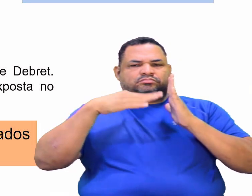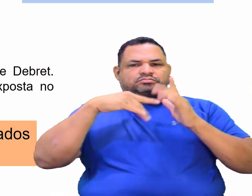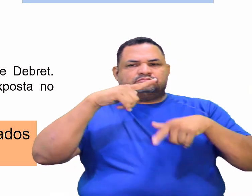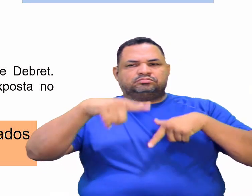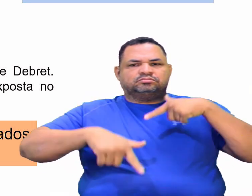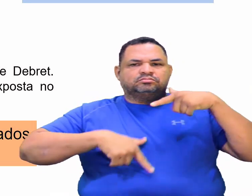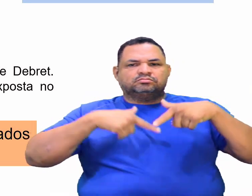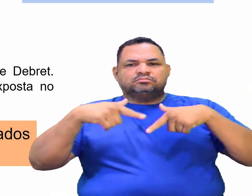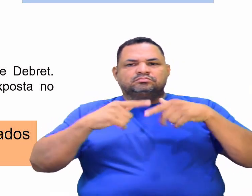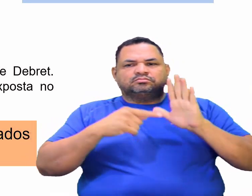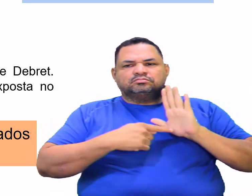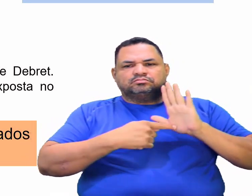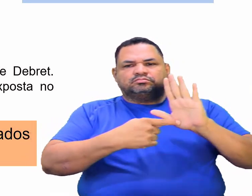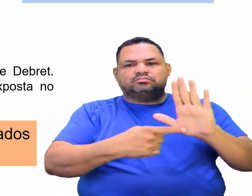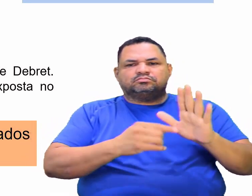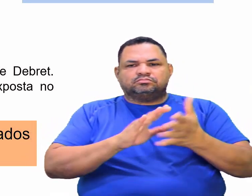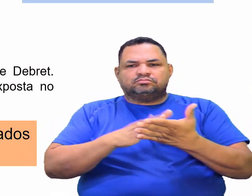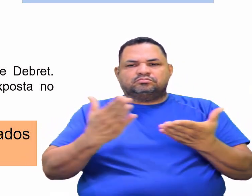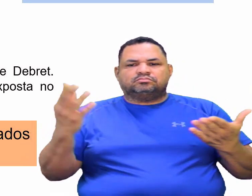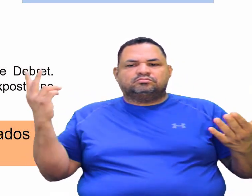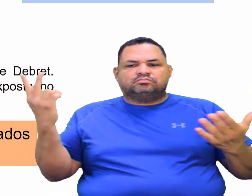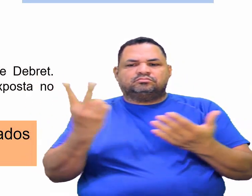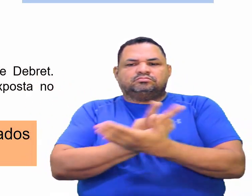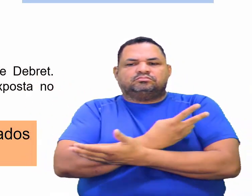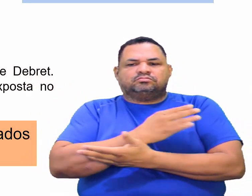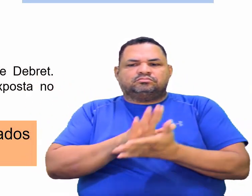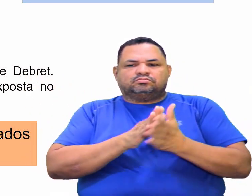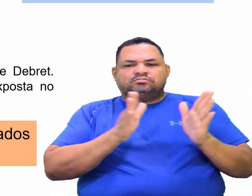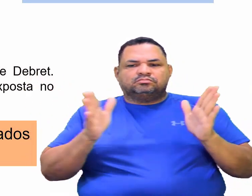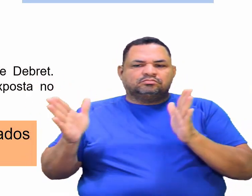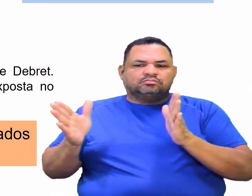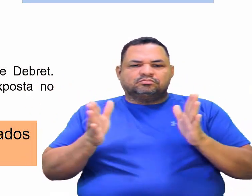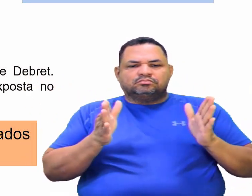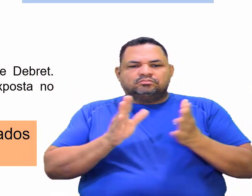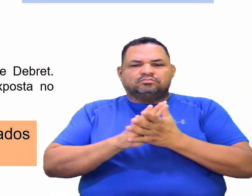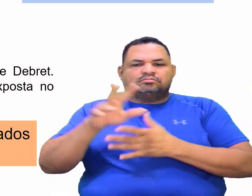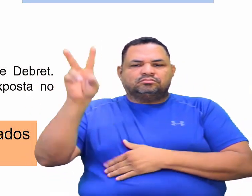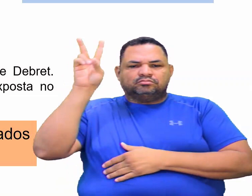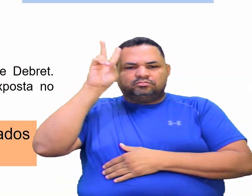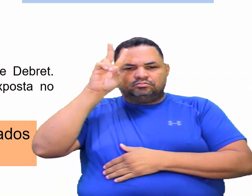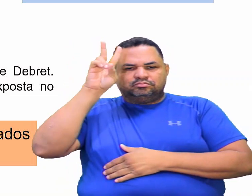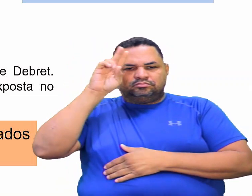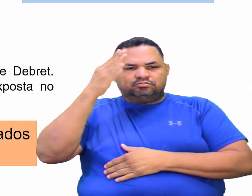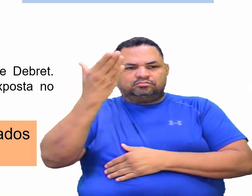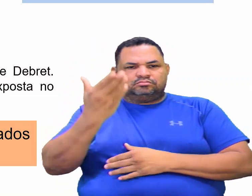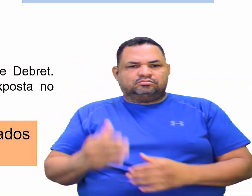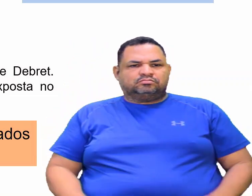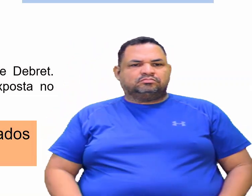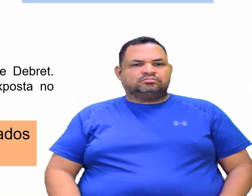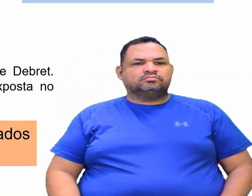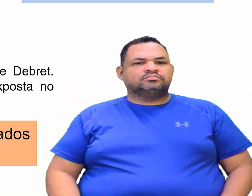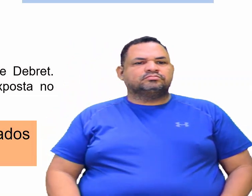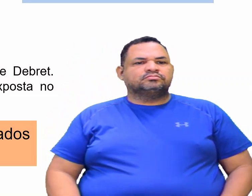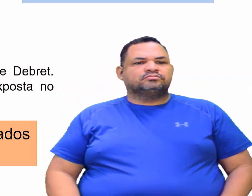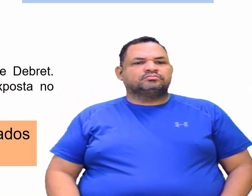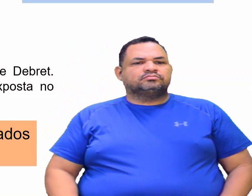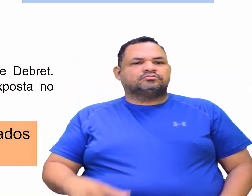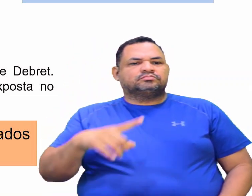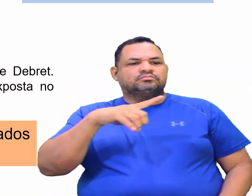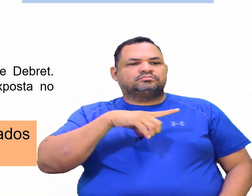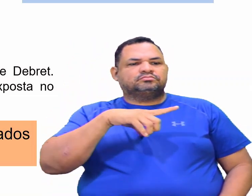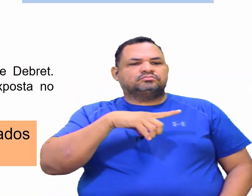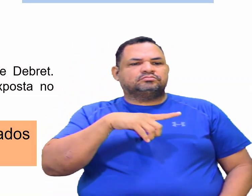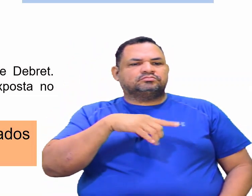que ilustravam os grandes acontecimentos dos períodos históricos então aqui ó você tem o estudo para